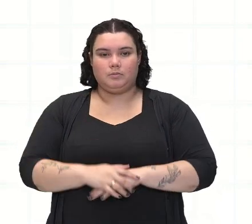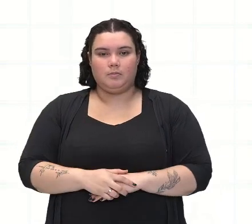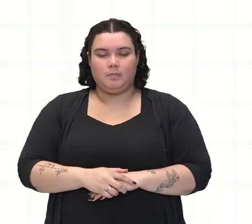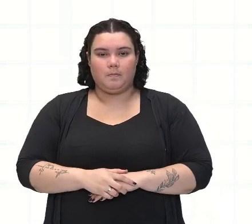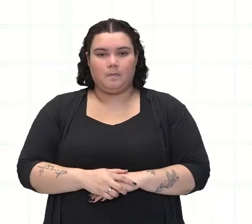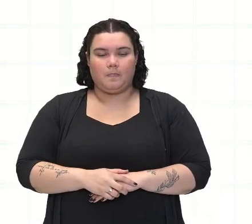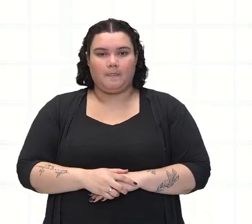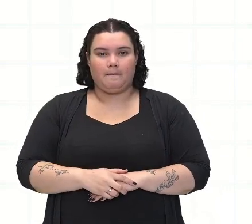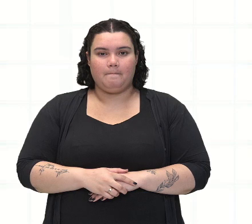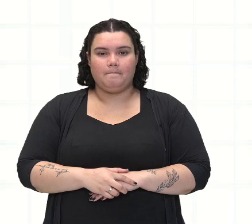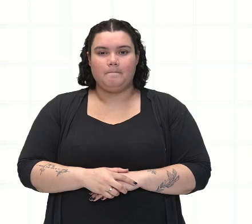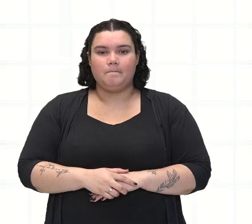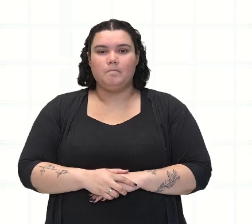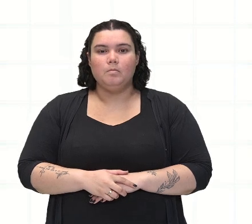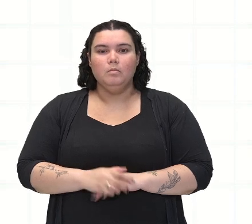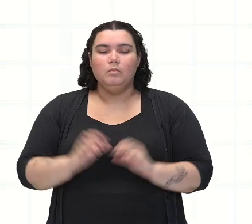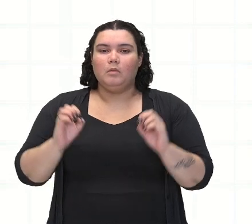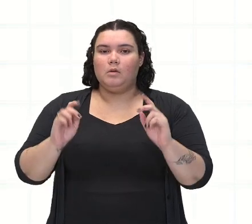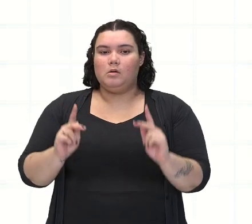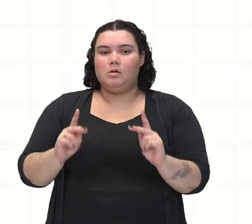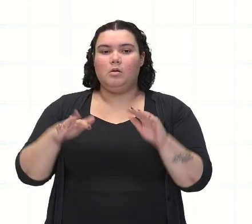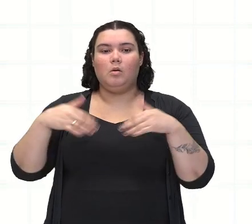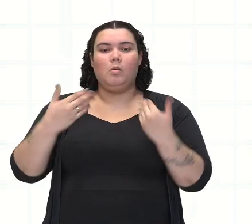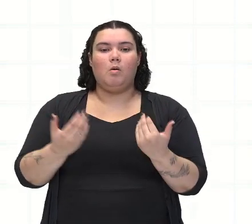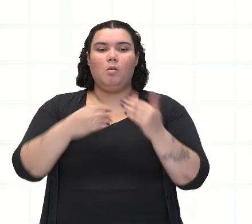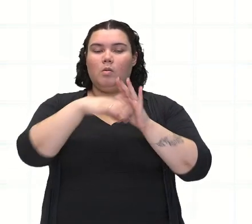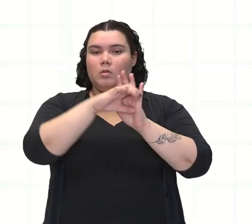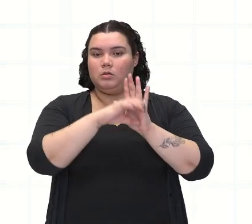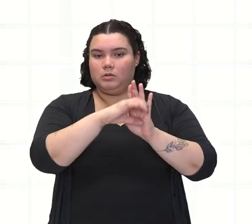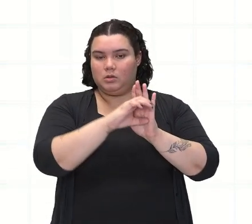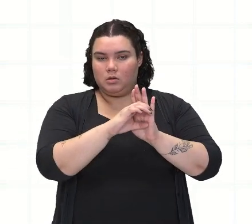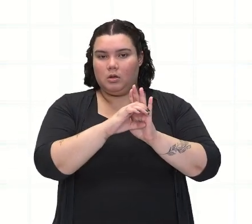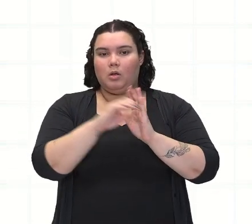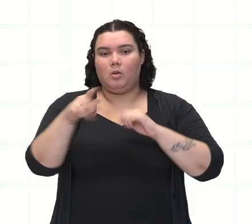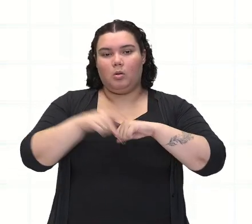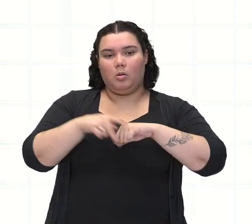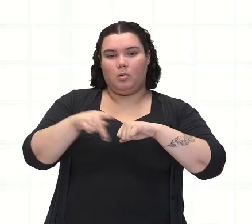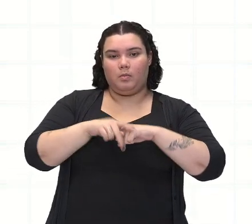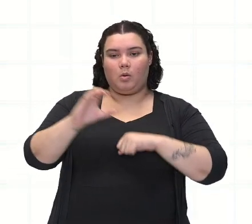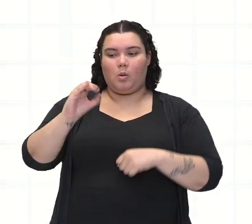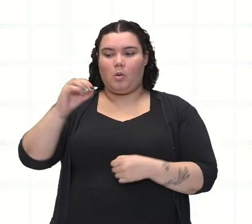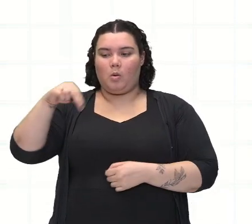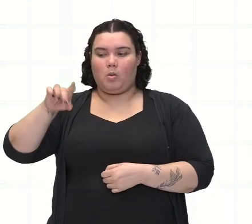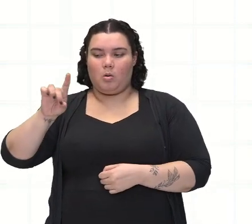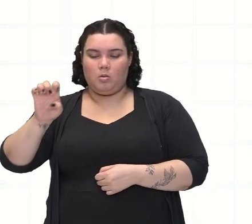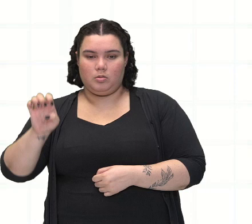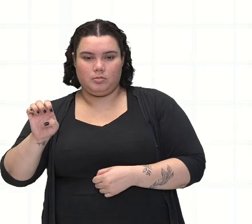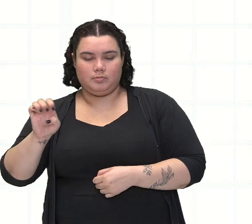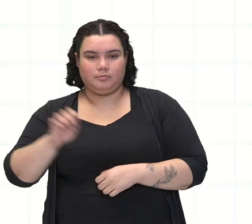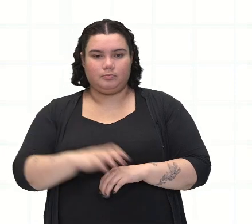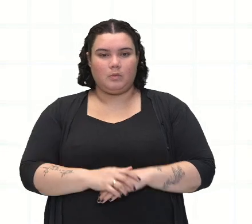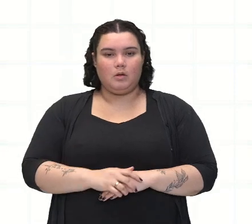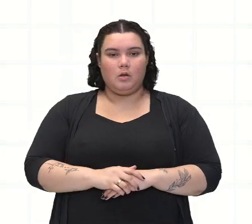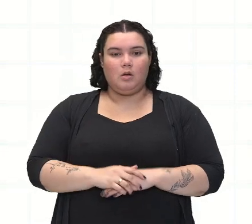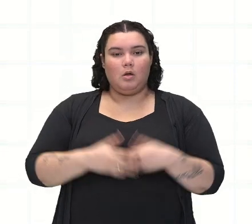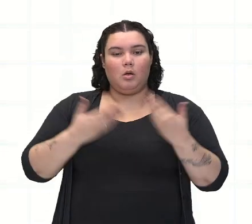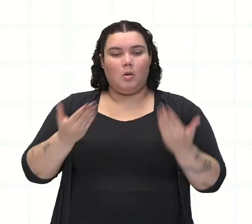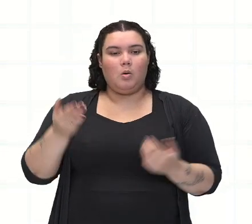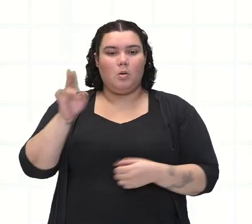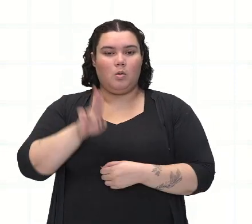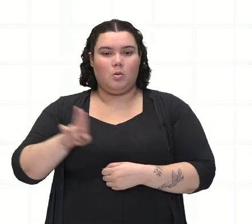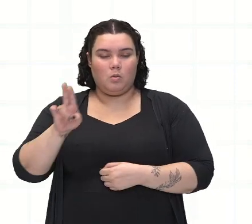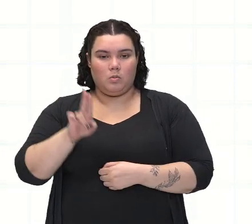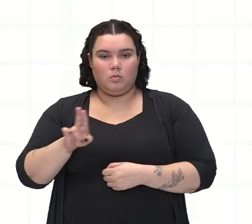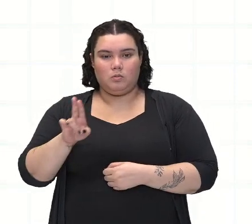e nem por número. Então, qual é o conceito aqui do pronome onde? Quando funciona